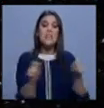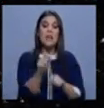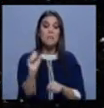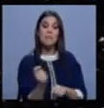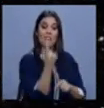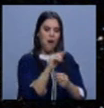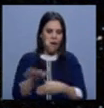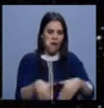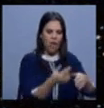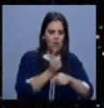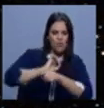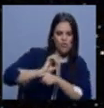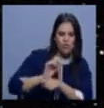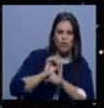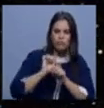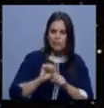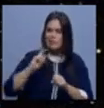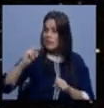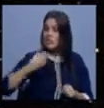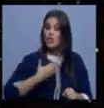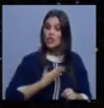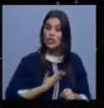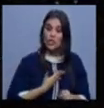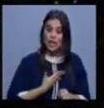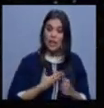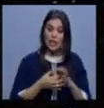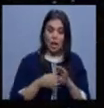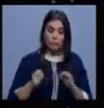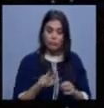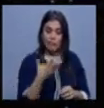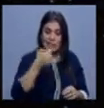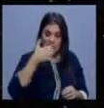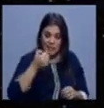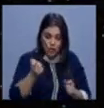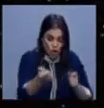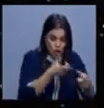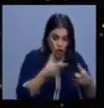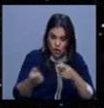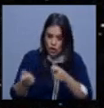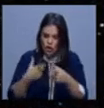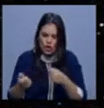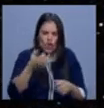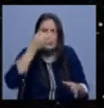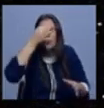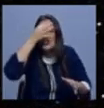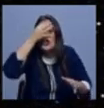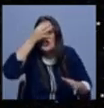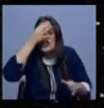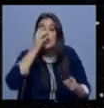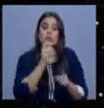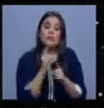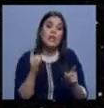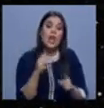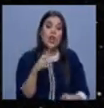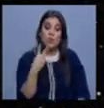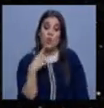a velocidade tridimensional destas 15 estrelas, com um grau de precisão muito elevado. Em boa verdade foram medidas 1200